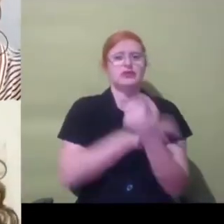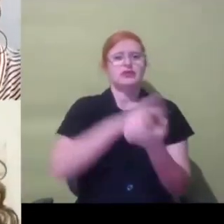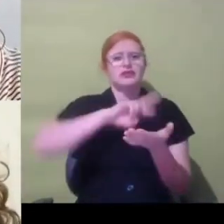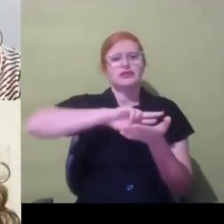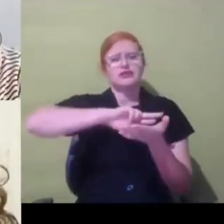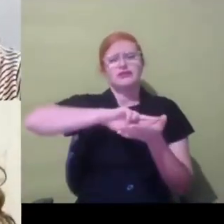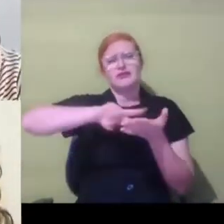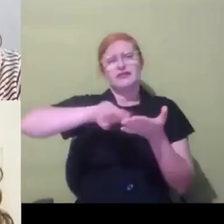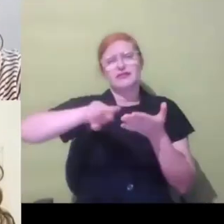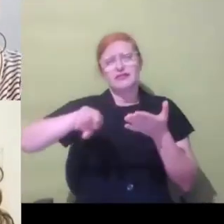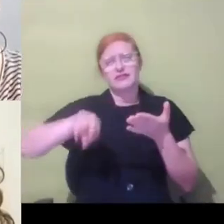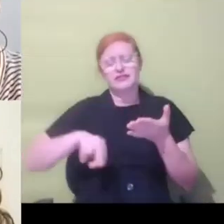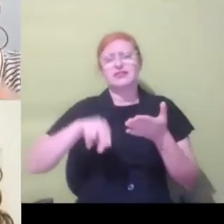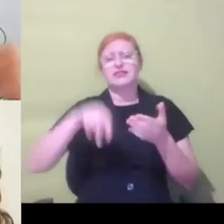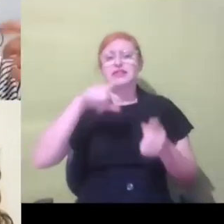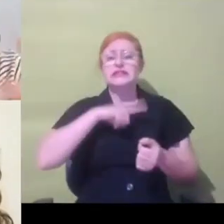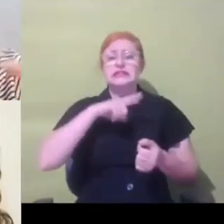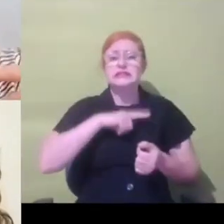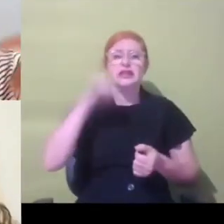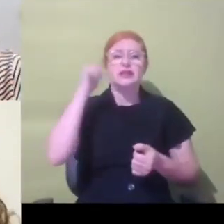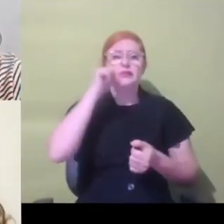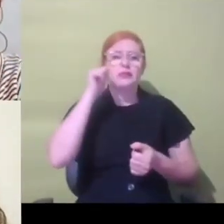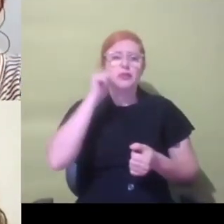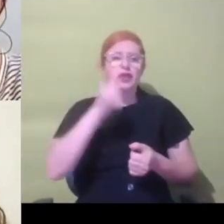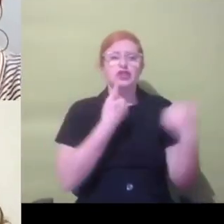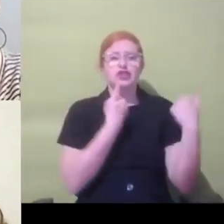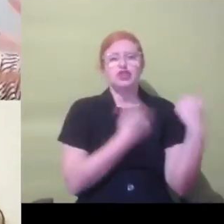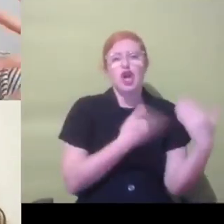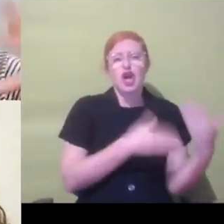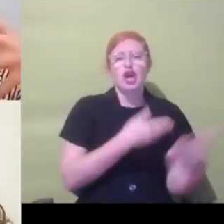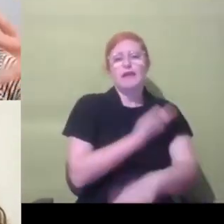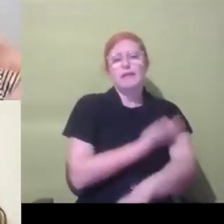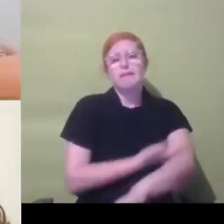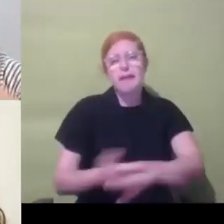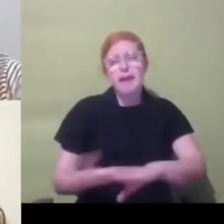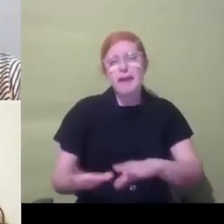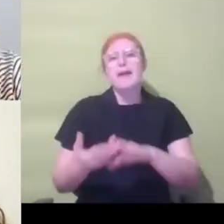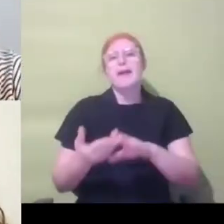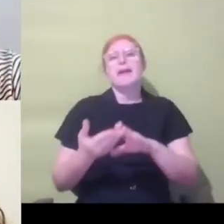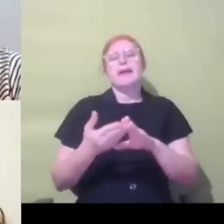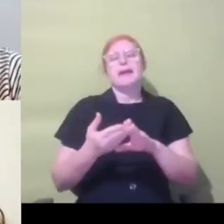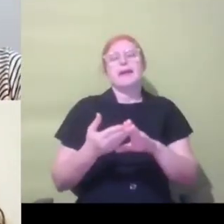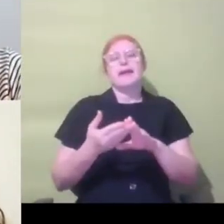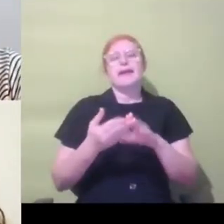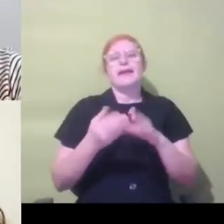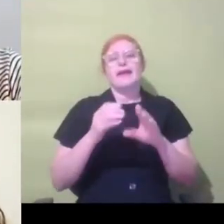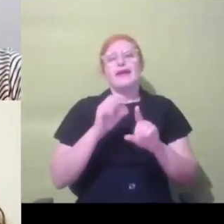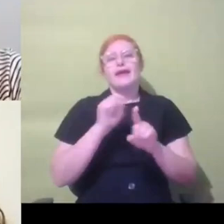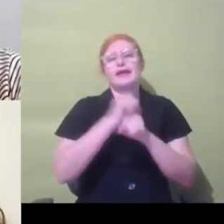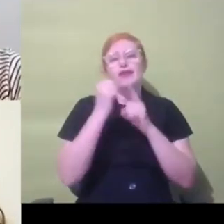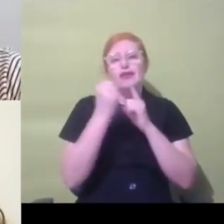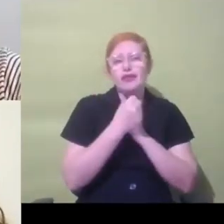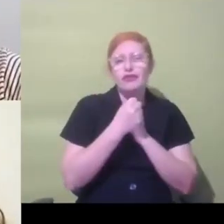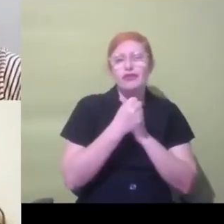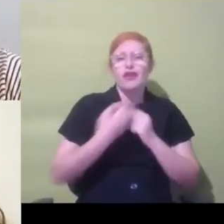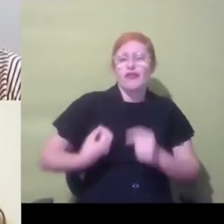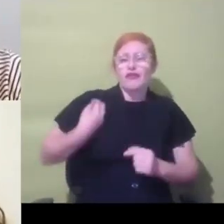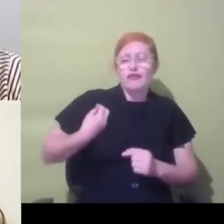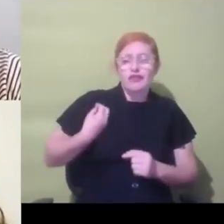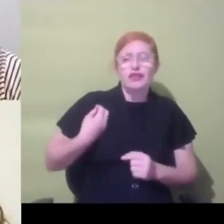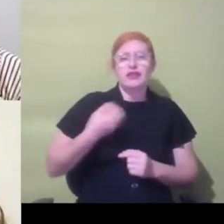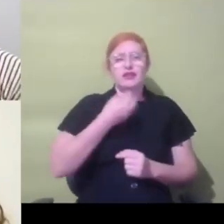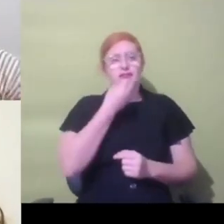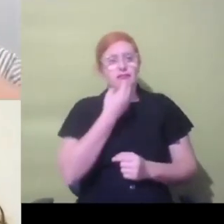vezes ela se dá por mulheres jovens, brancas, de classe média, né? Tem um perfil que é o perfil de quem tem um acesso maior